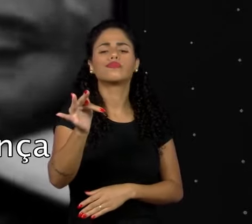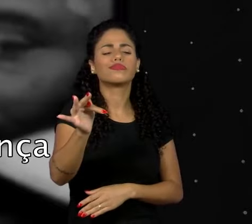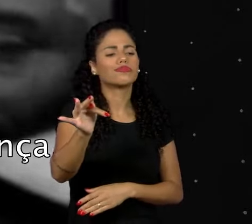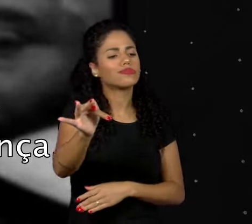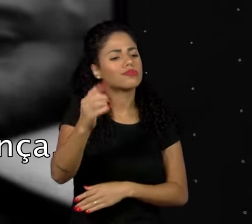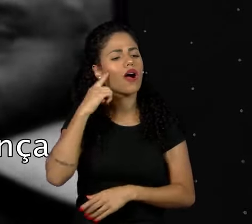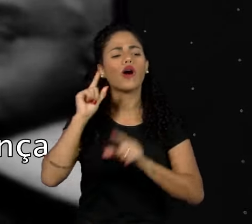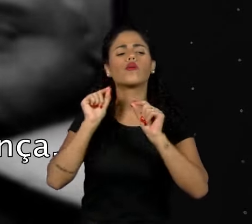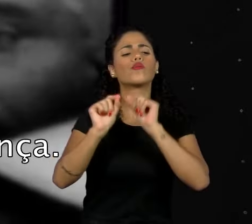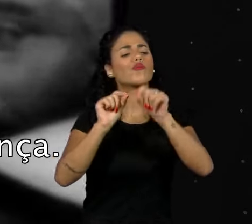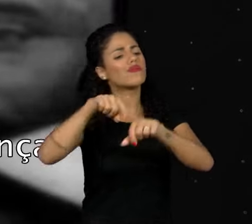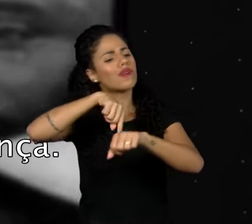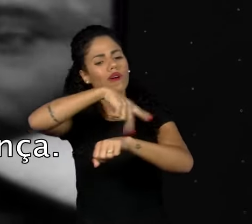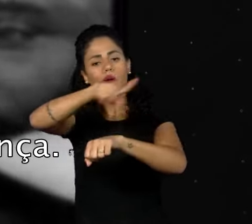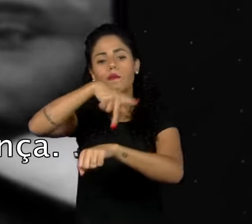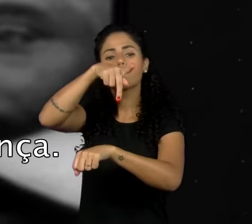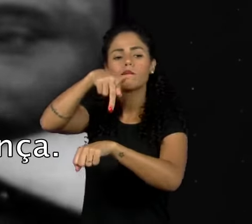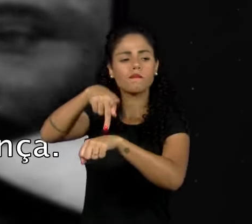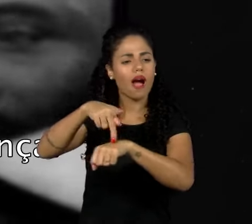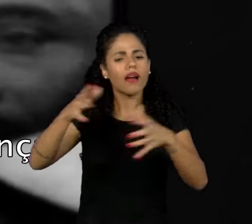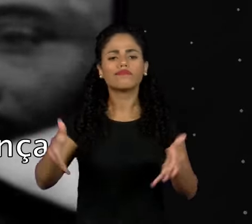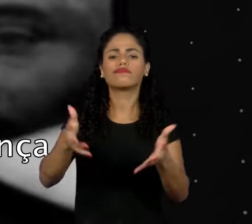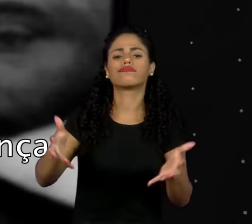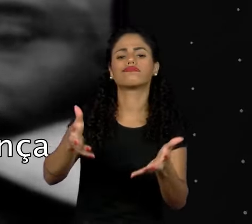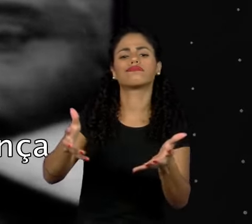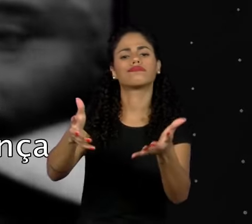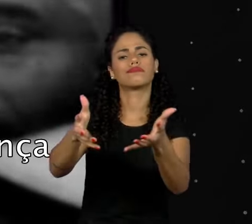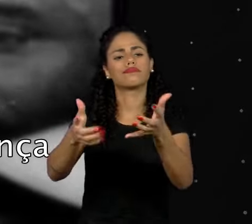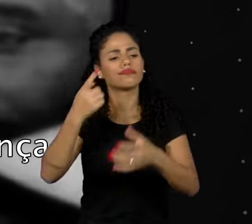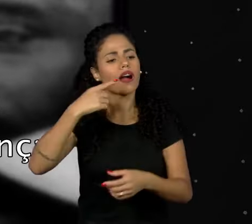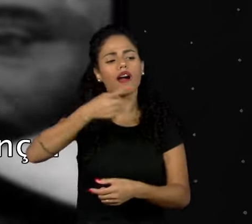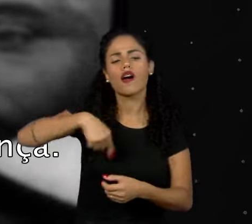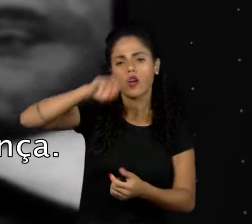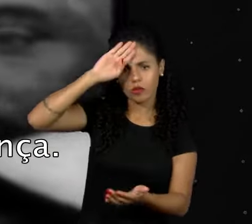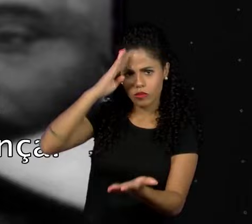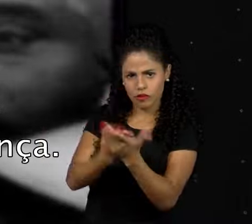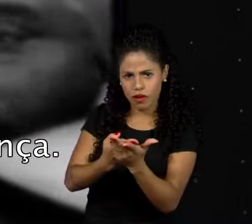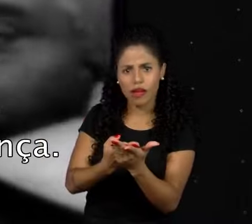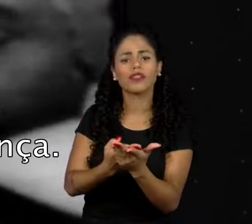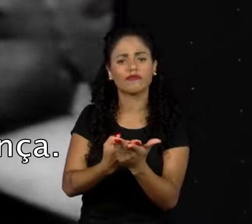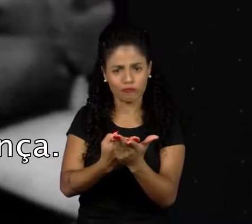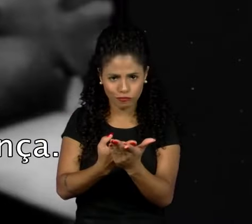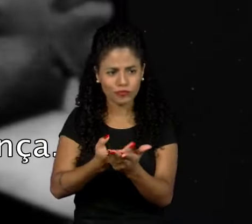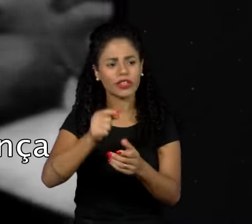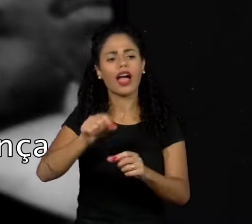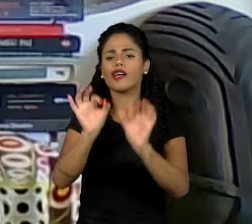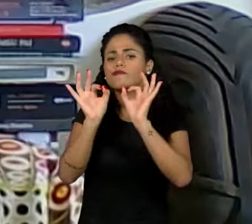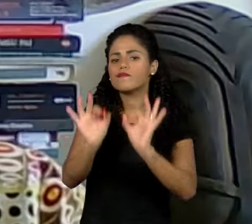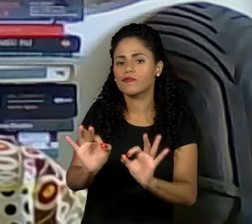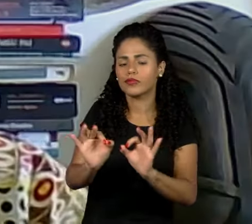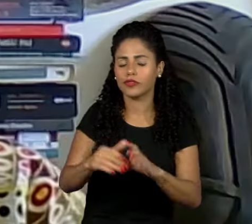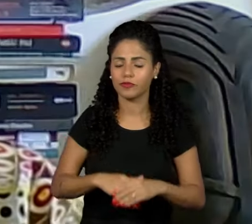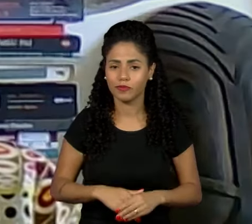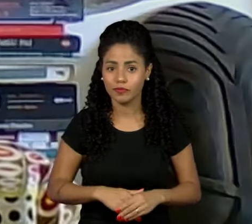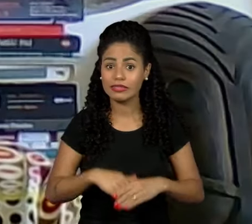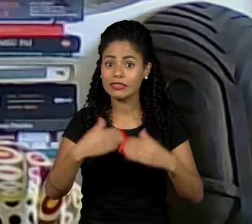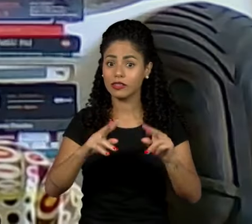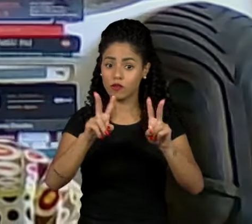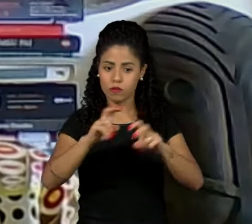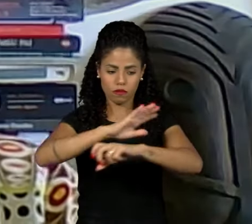this nation will rise up and live out the true meaning of its creed. O